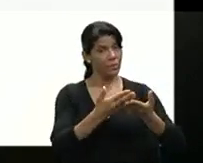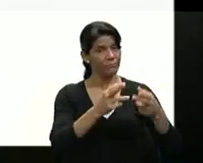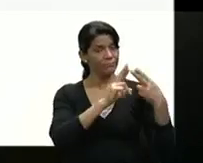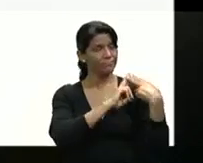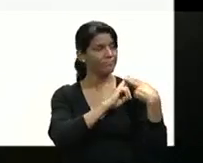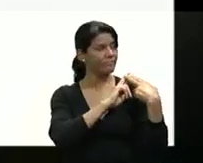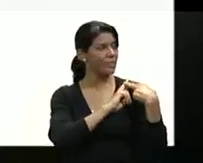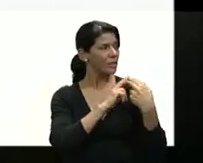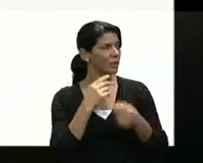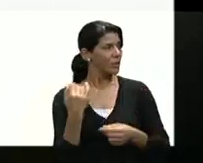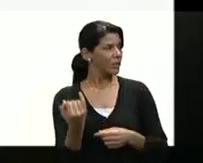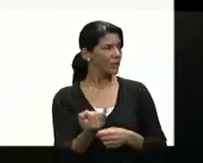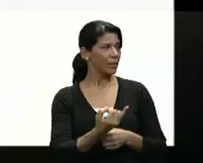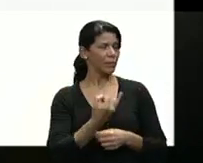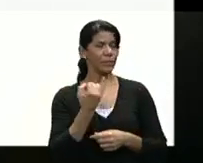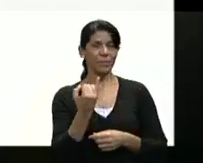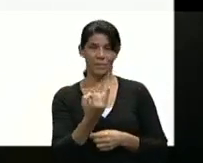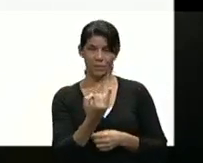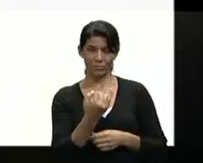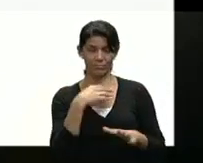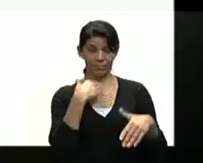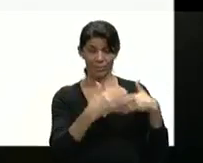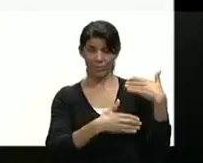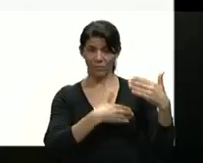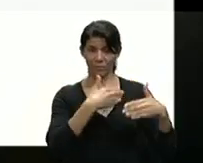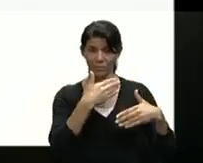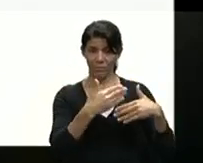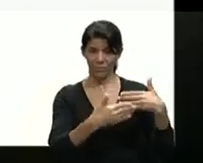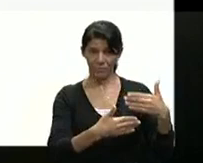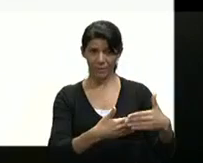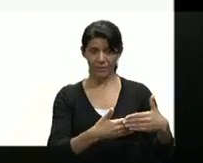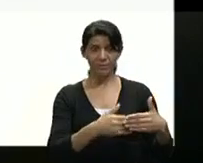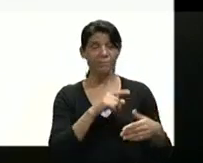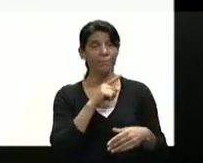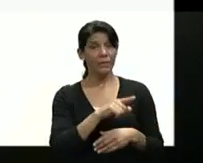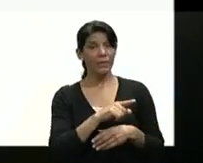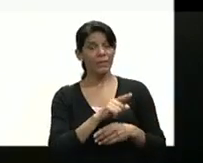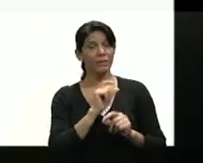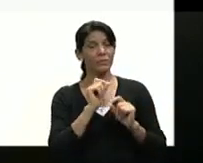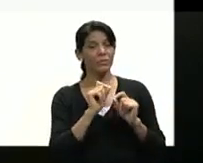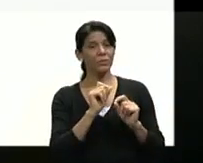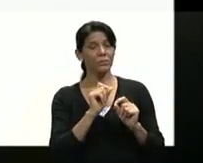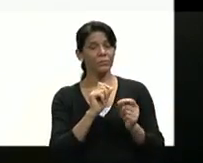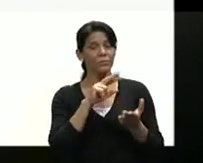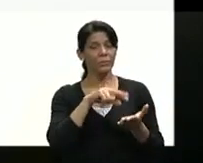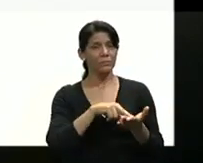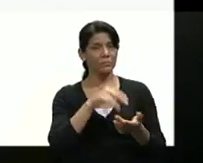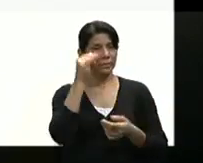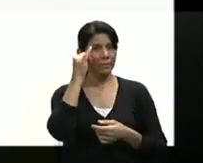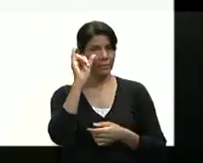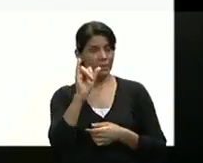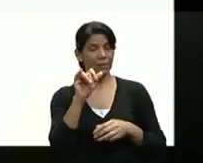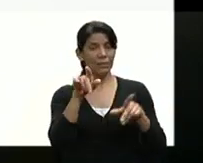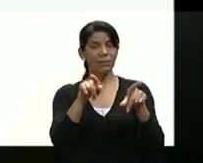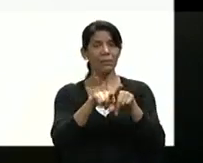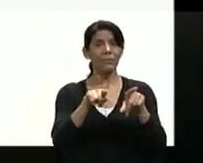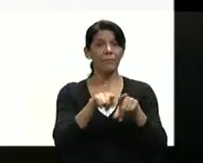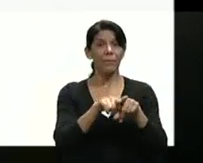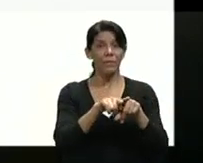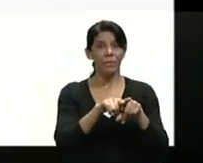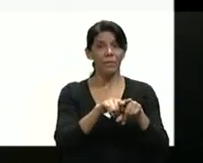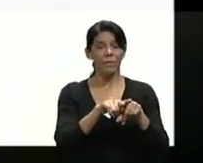papel fundamental no desenvolvimento tanto de medidas preventivas quanto de